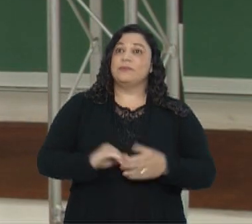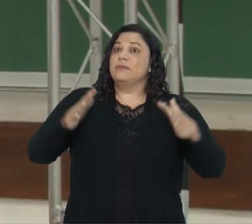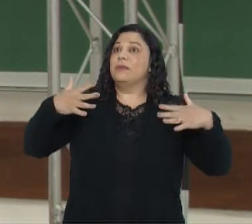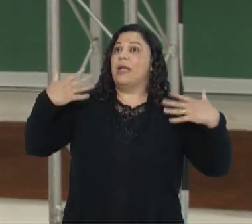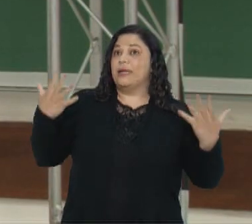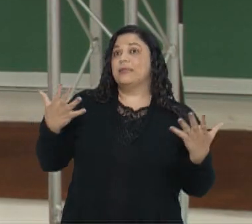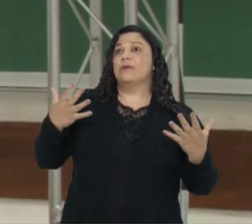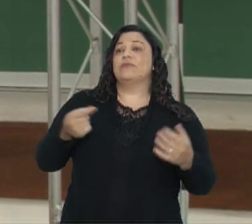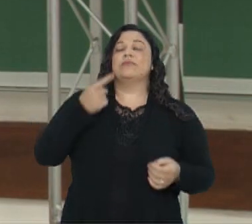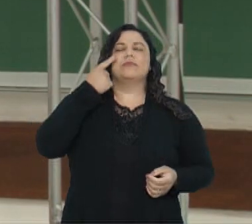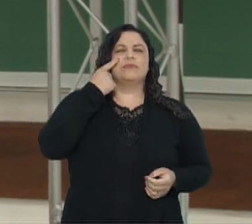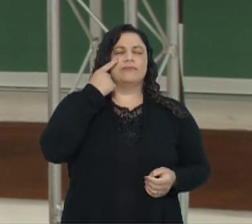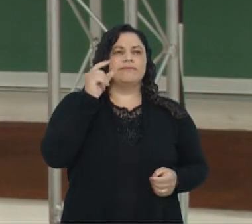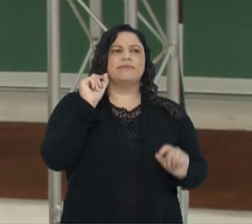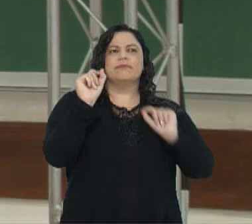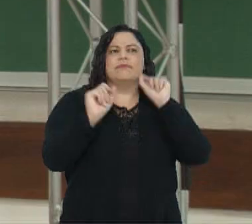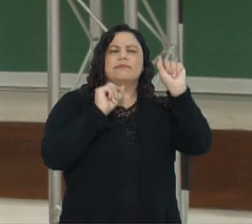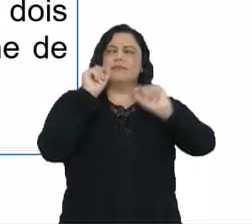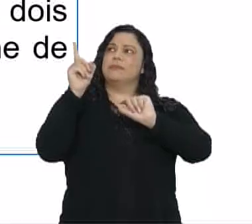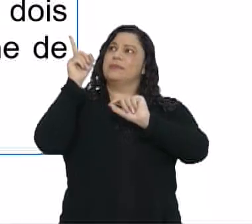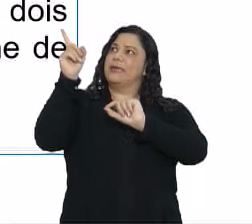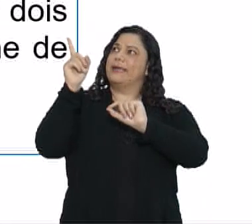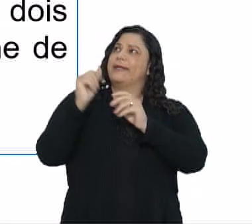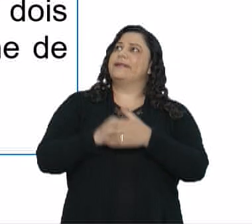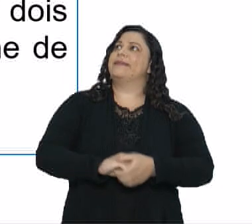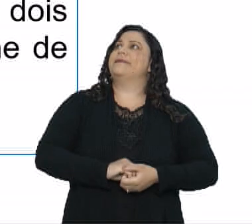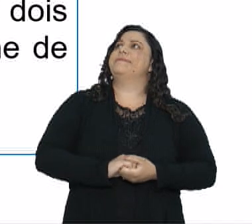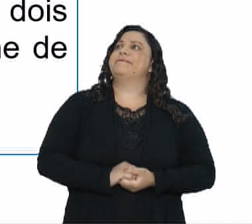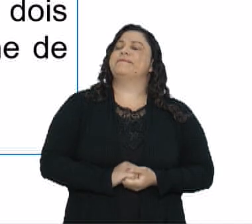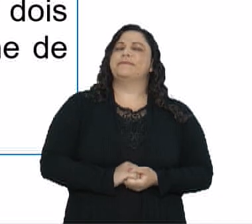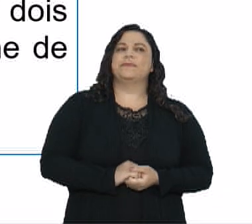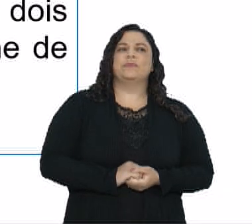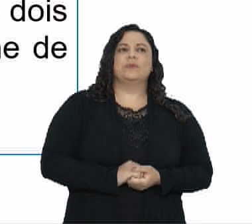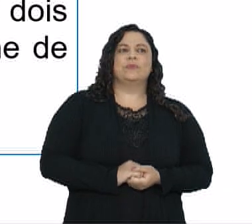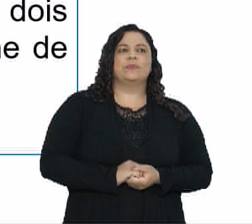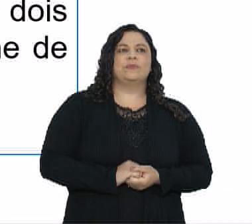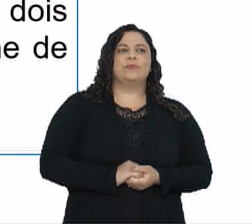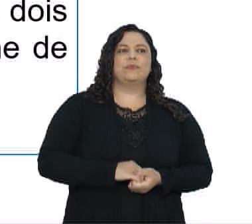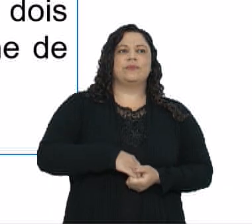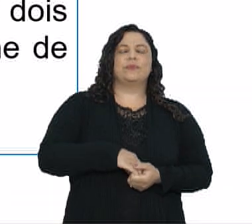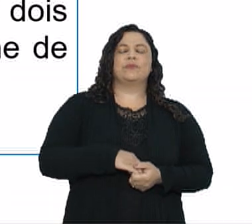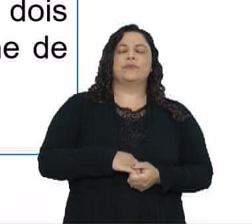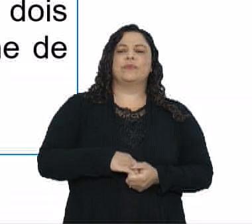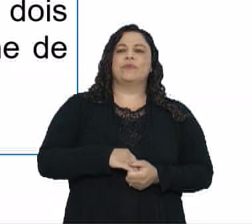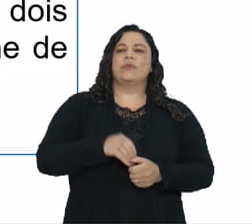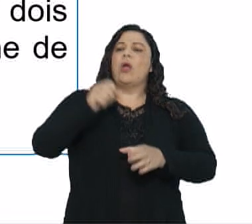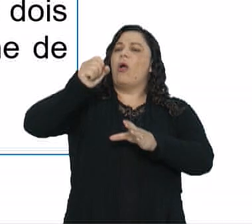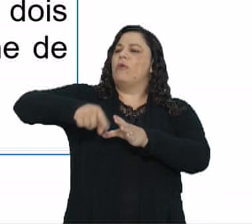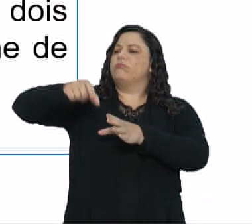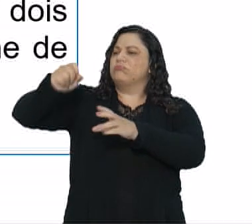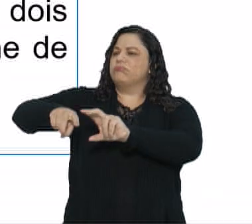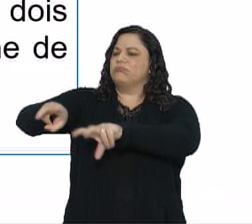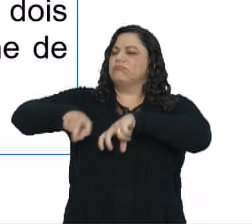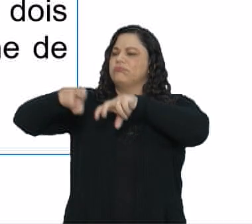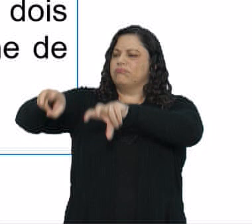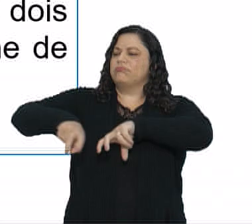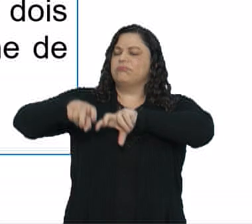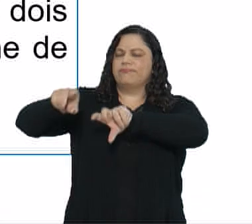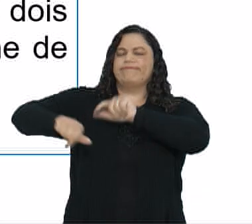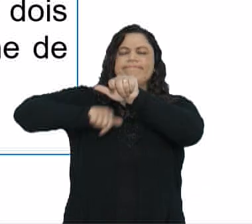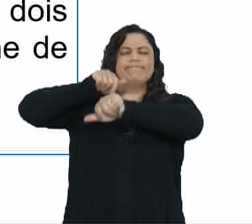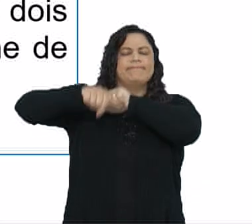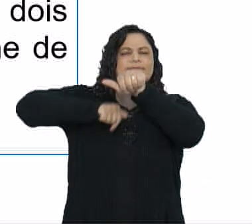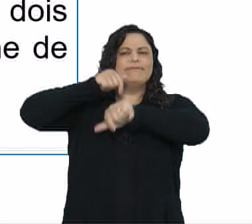Então lá, atente a essa construção. O semeador trabalha otimista. Bom, já sei quem é o sujeito, o